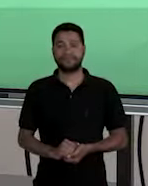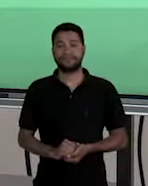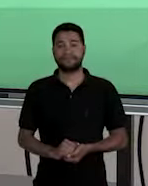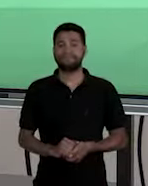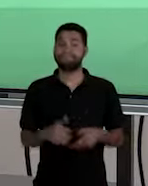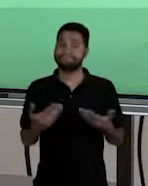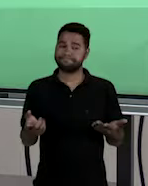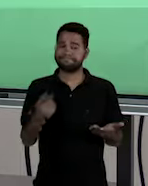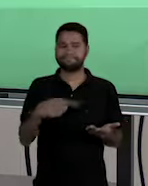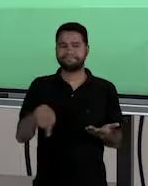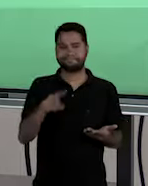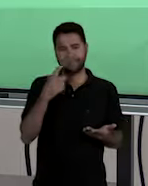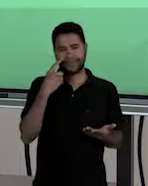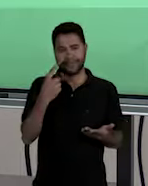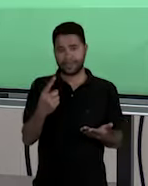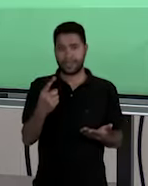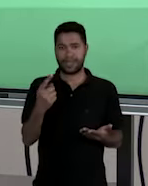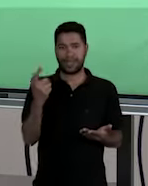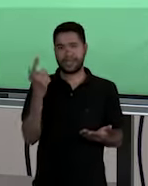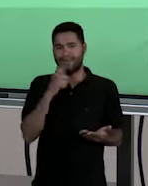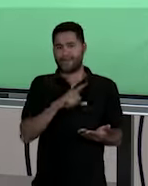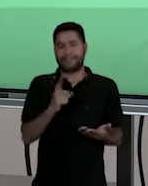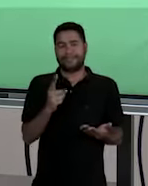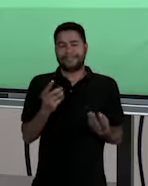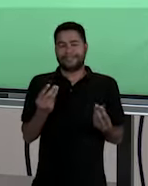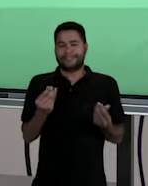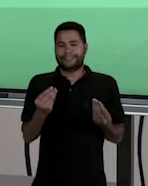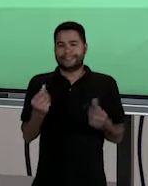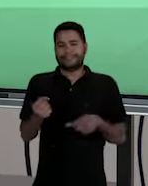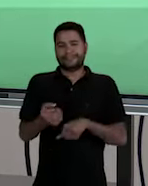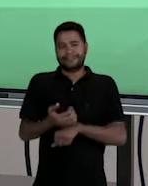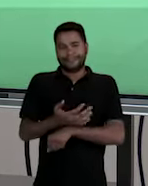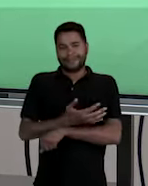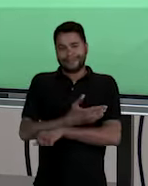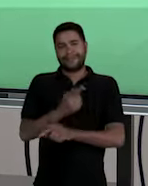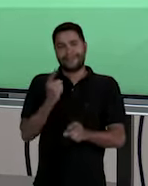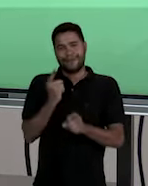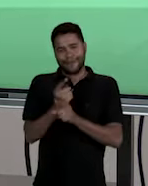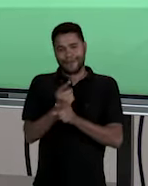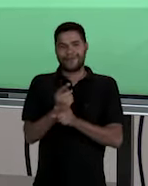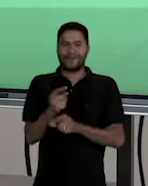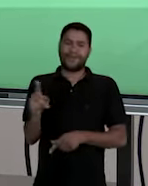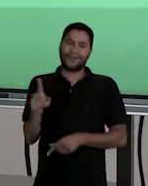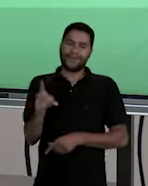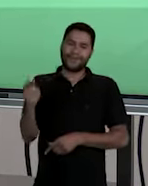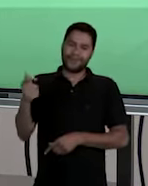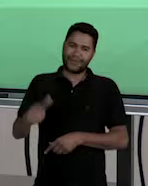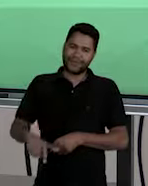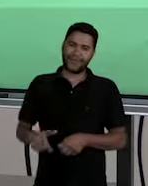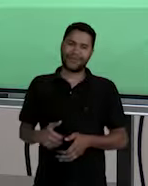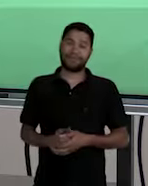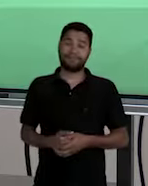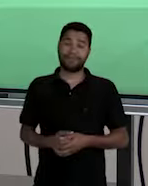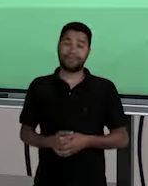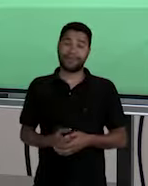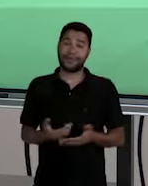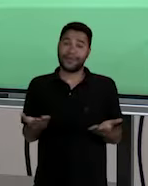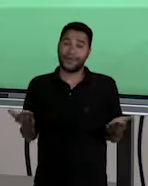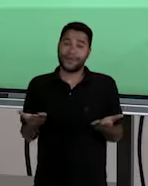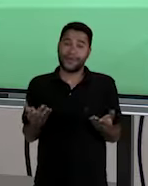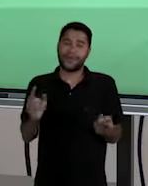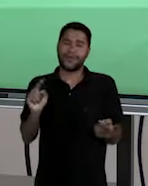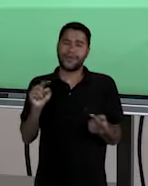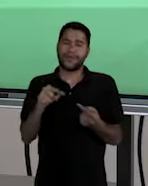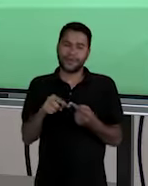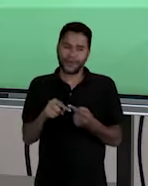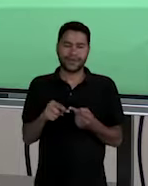Bom, como vocês viram, eu não consegui conter a emoção de reencontrar um professor. E nesta aula, o meu